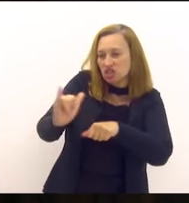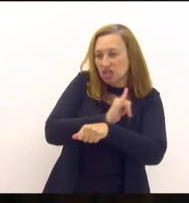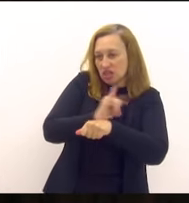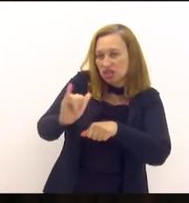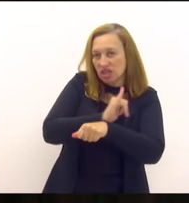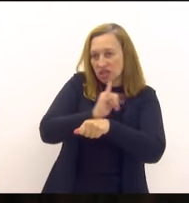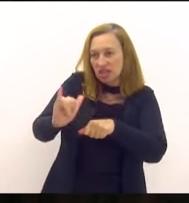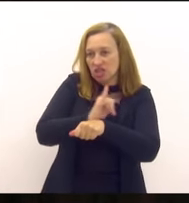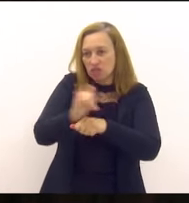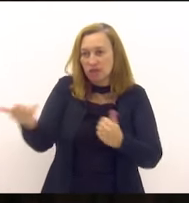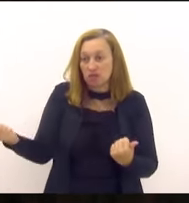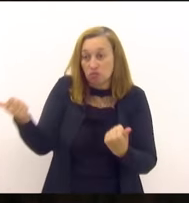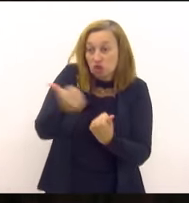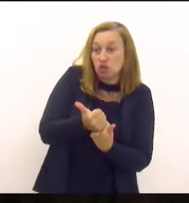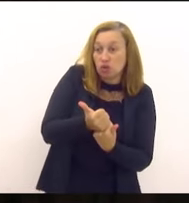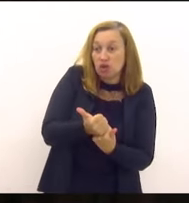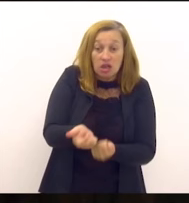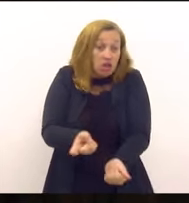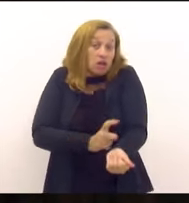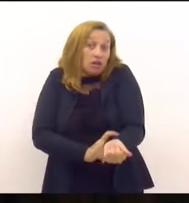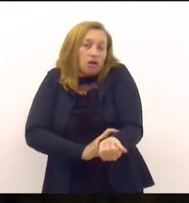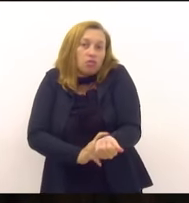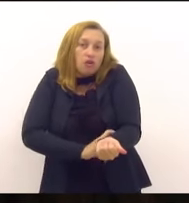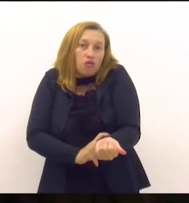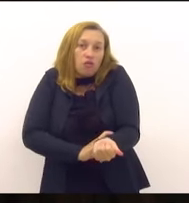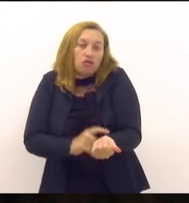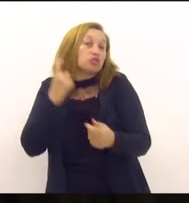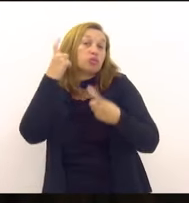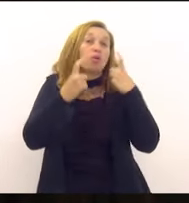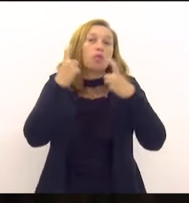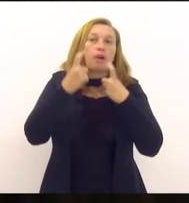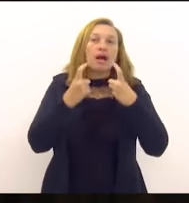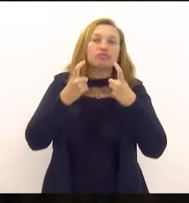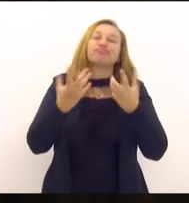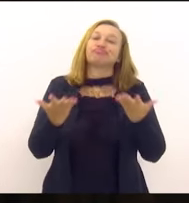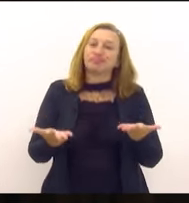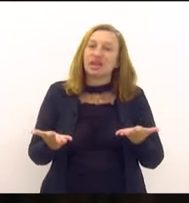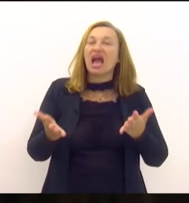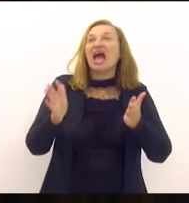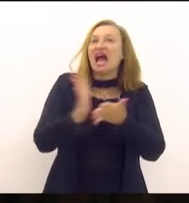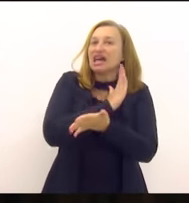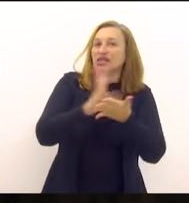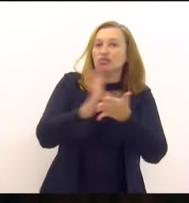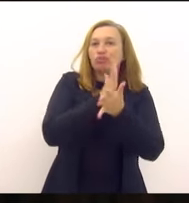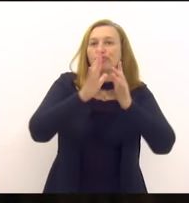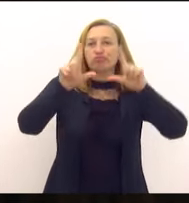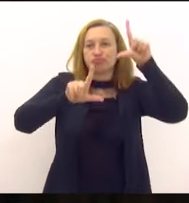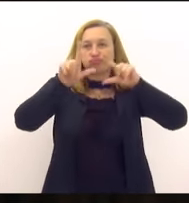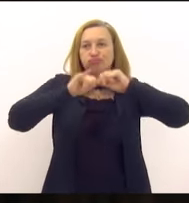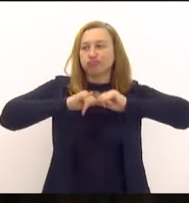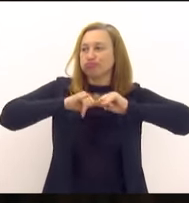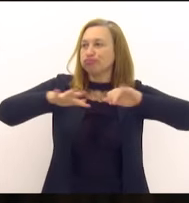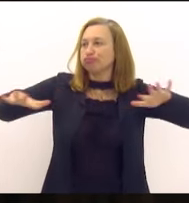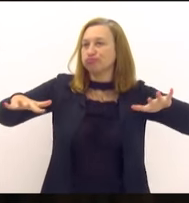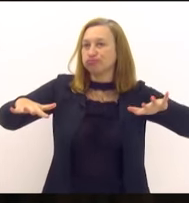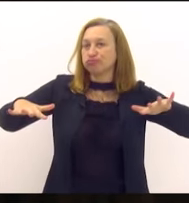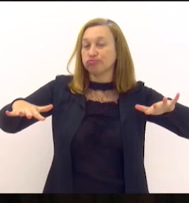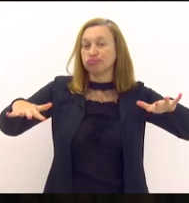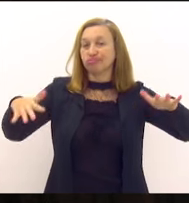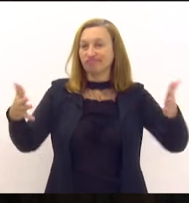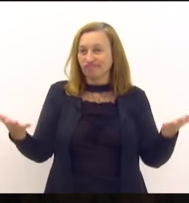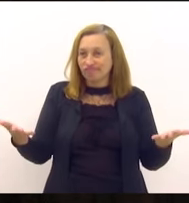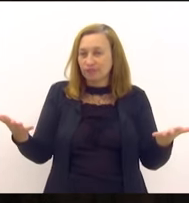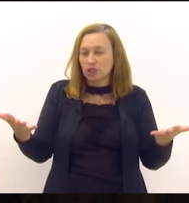vossas excelências pelos excessos que muitas das vezes a mídia coloca onde não existe. Não há